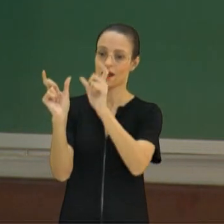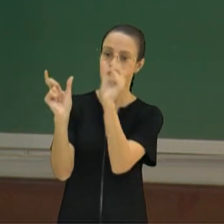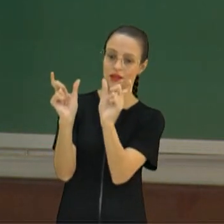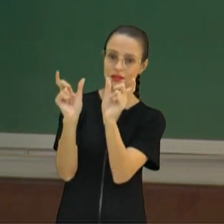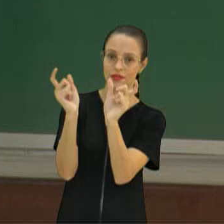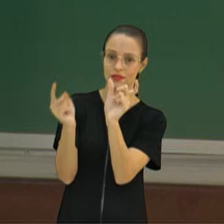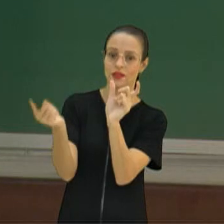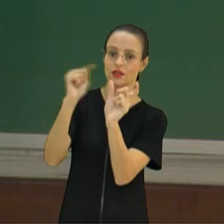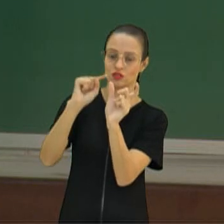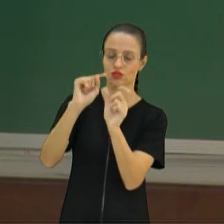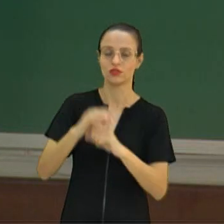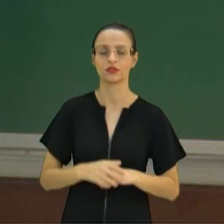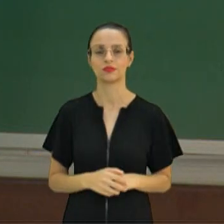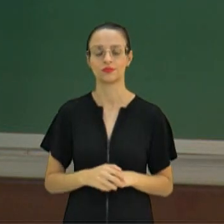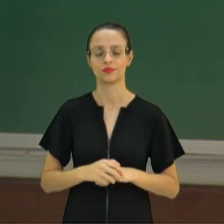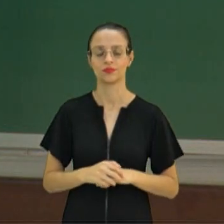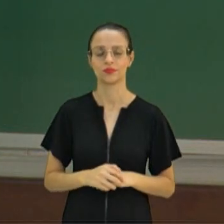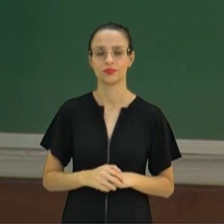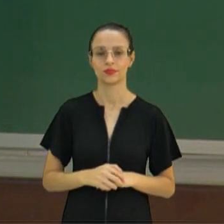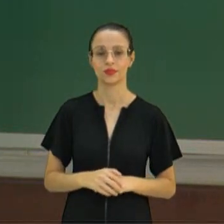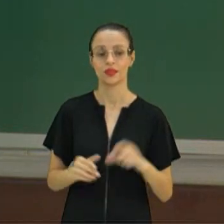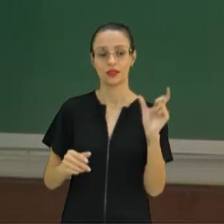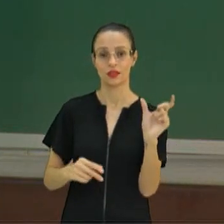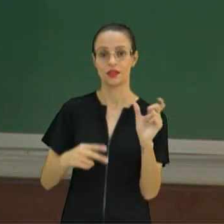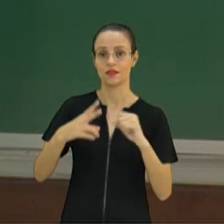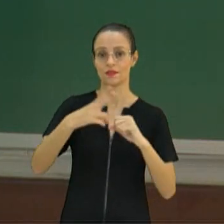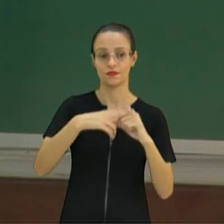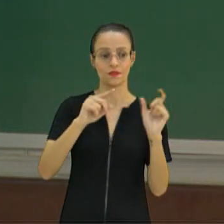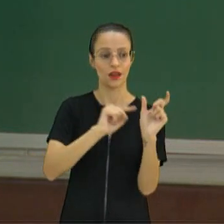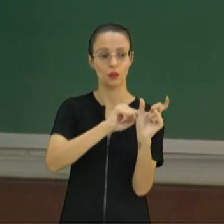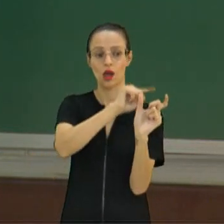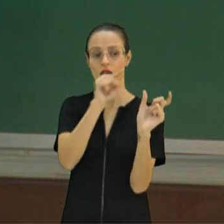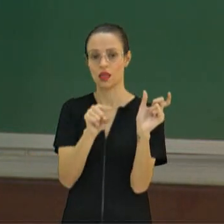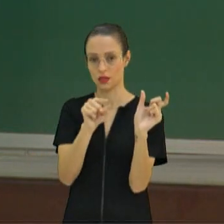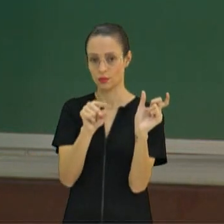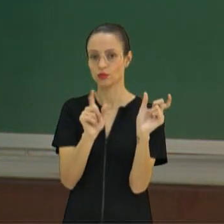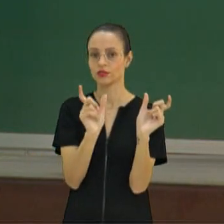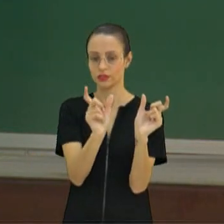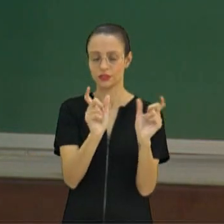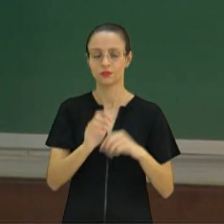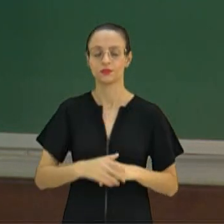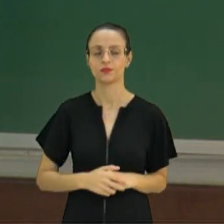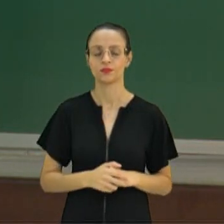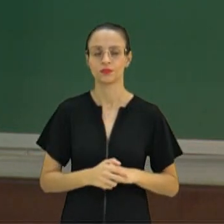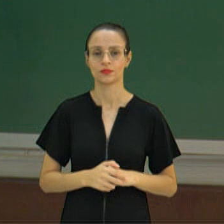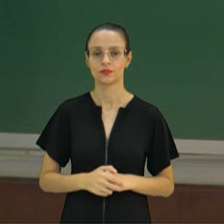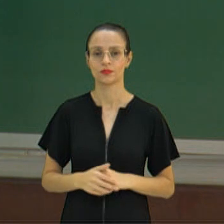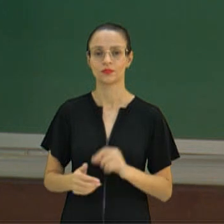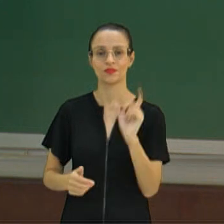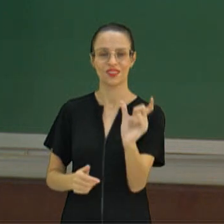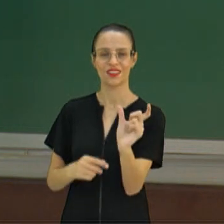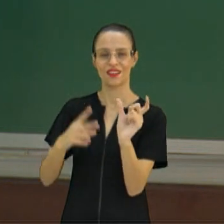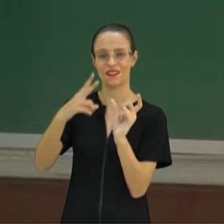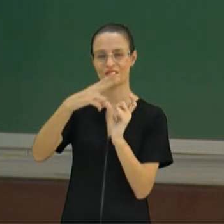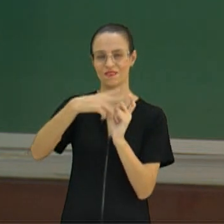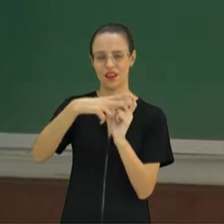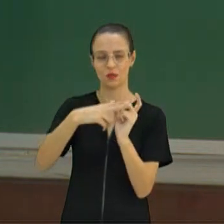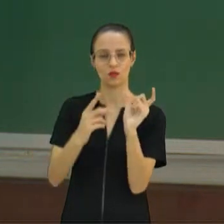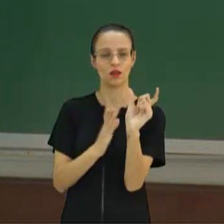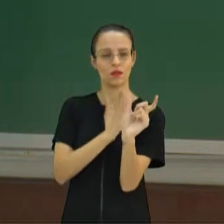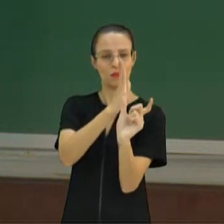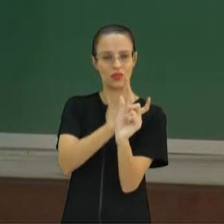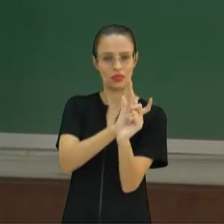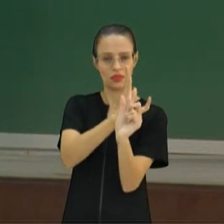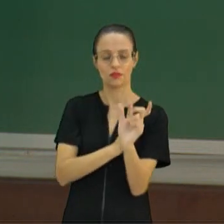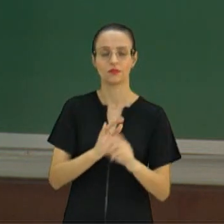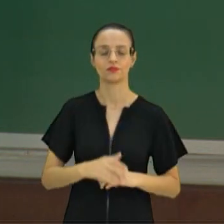próclise. Depois do verbo, ênclise. E no meio do verbo, mesóclise. Vejamos